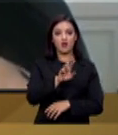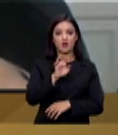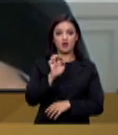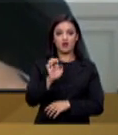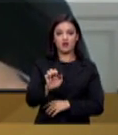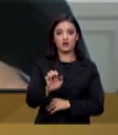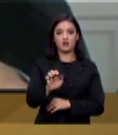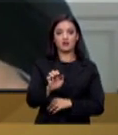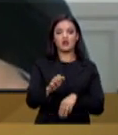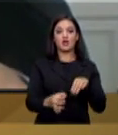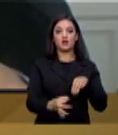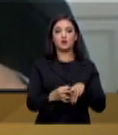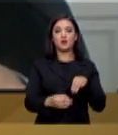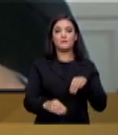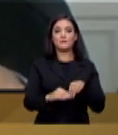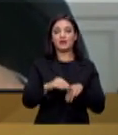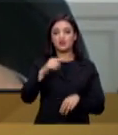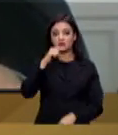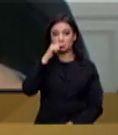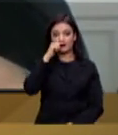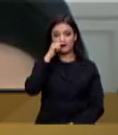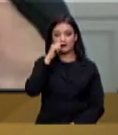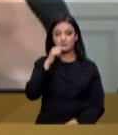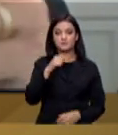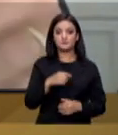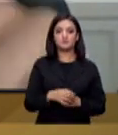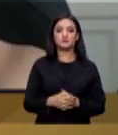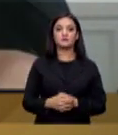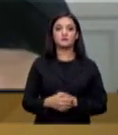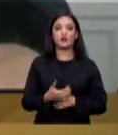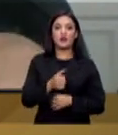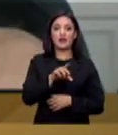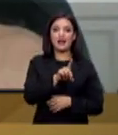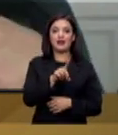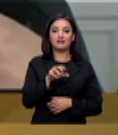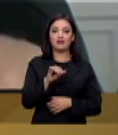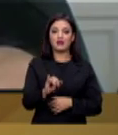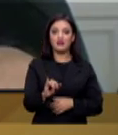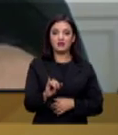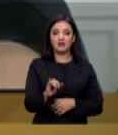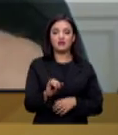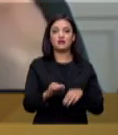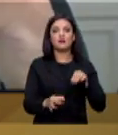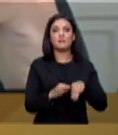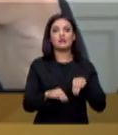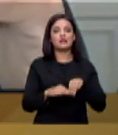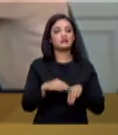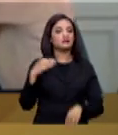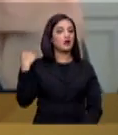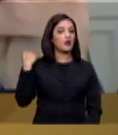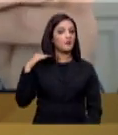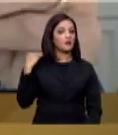RE635648, gente, ministro Edson Fachin, ADI 3116, ministra Carmen